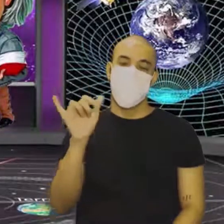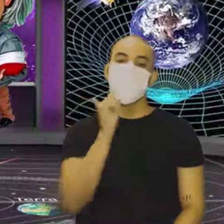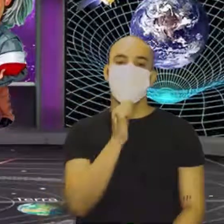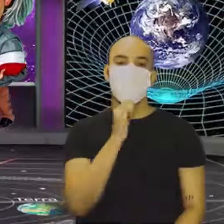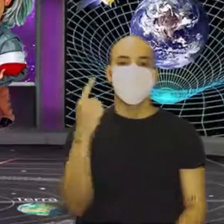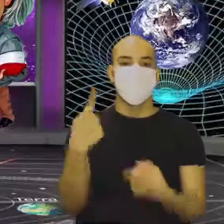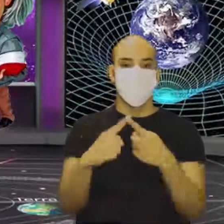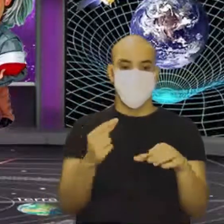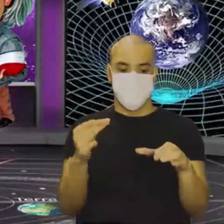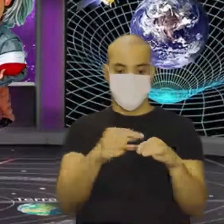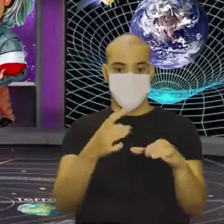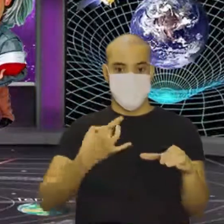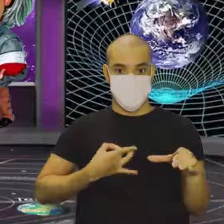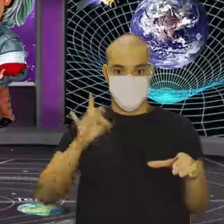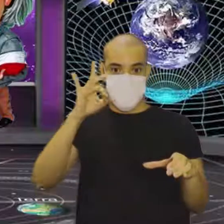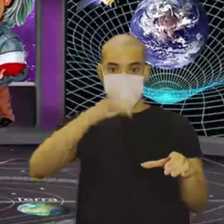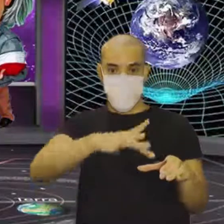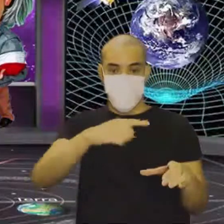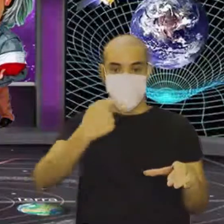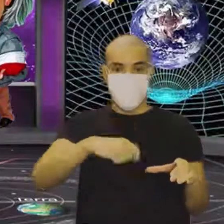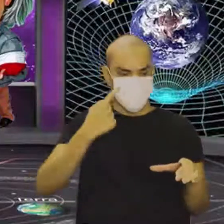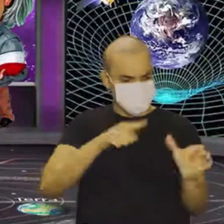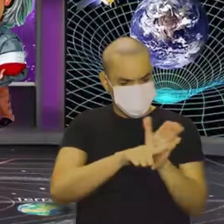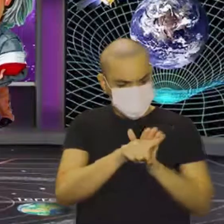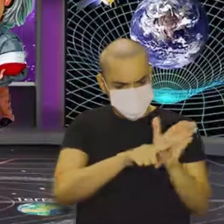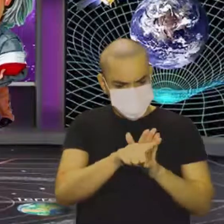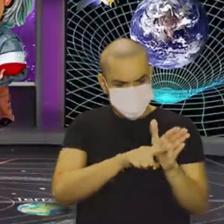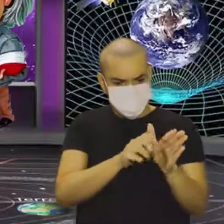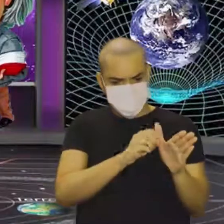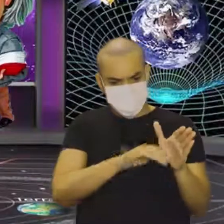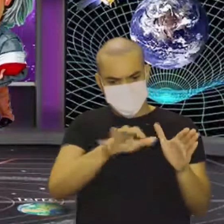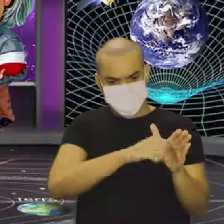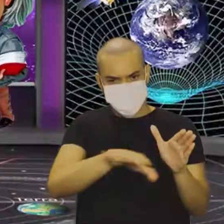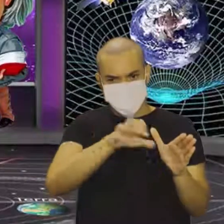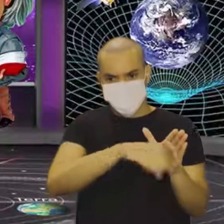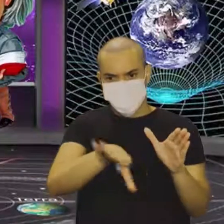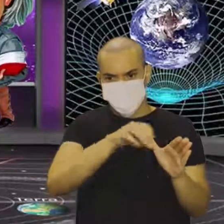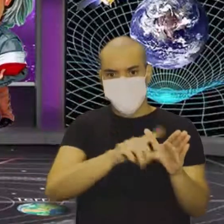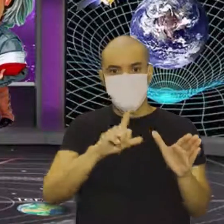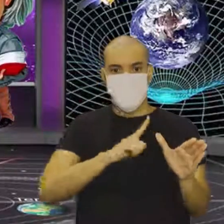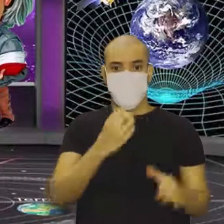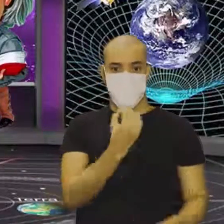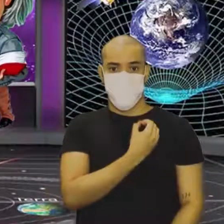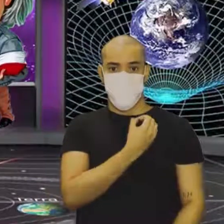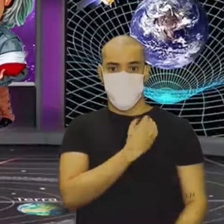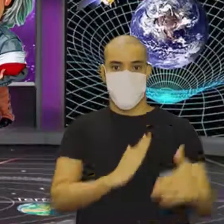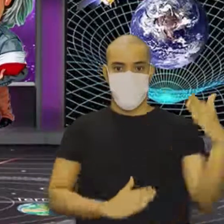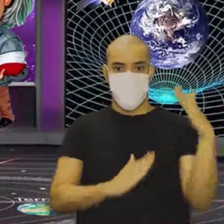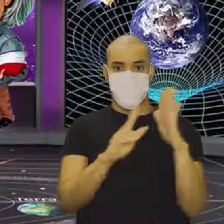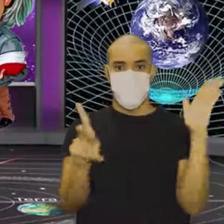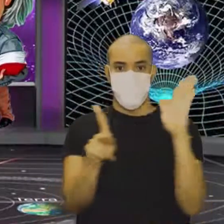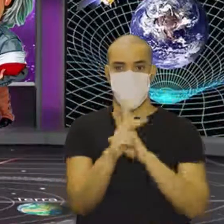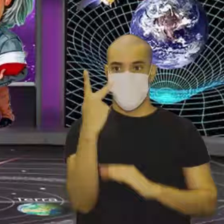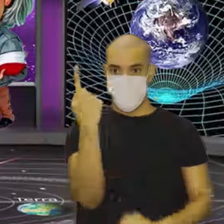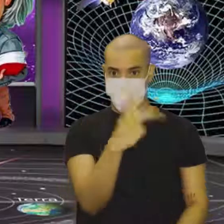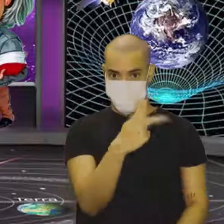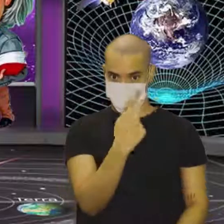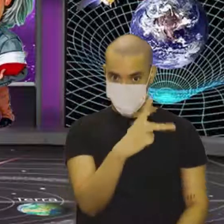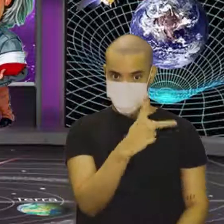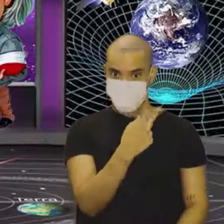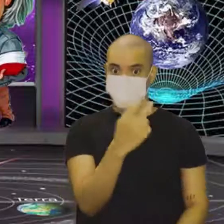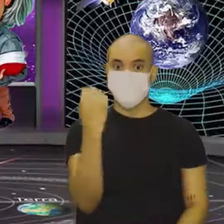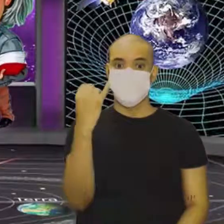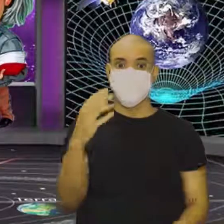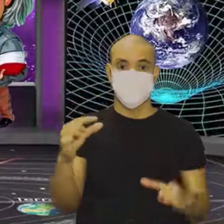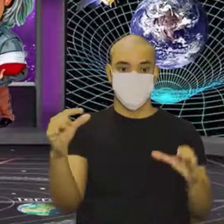aquele fusível que está ali, ele vai detectar uma certa passagem de corrente. Então, ele tem um valor para detectar essa passagem.